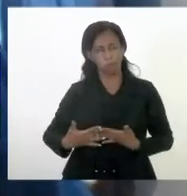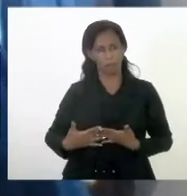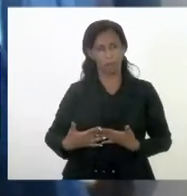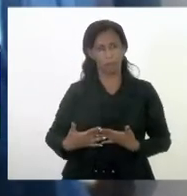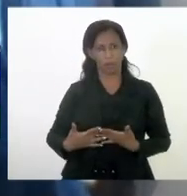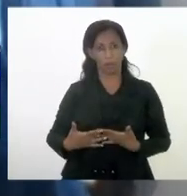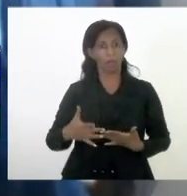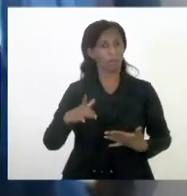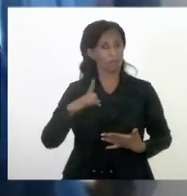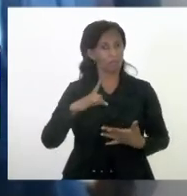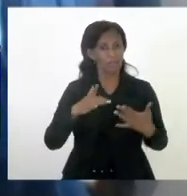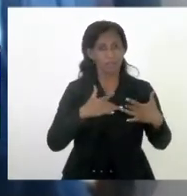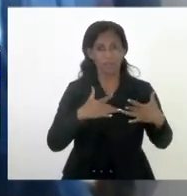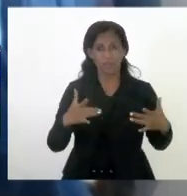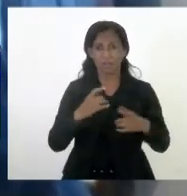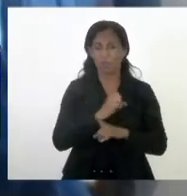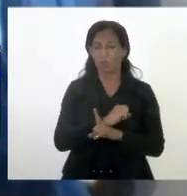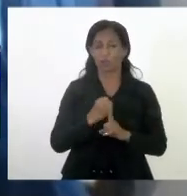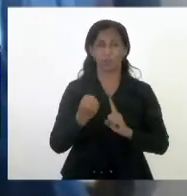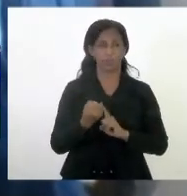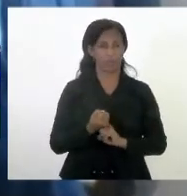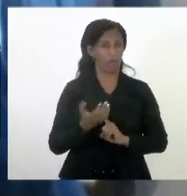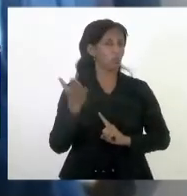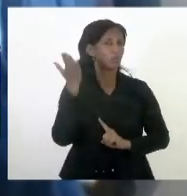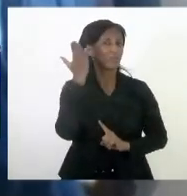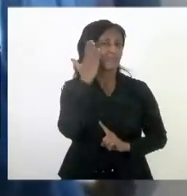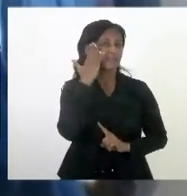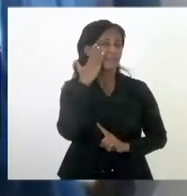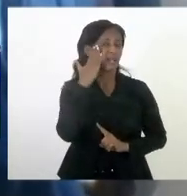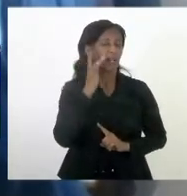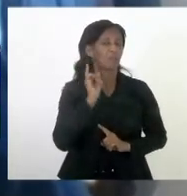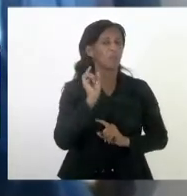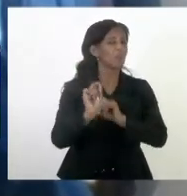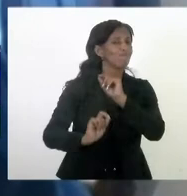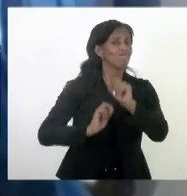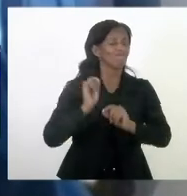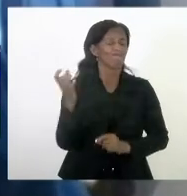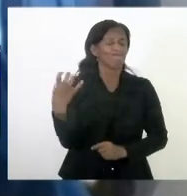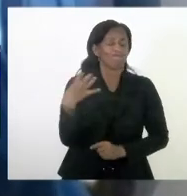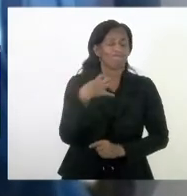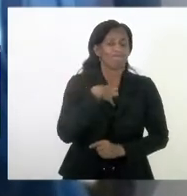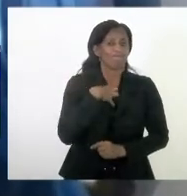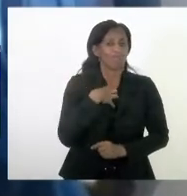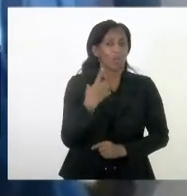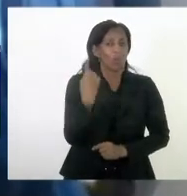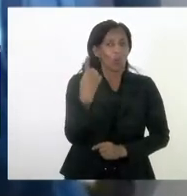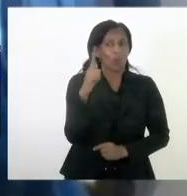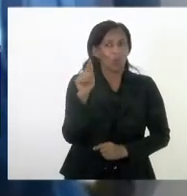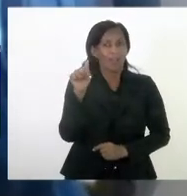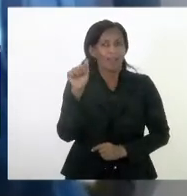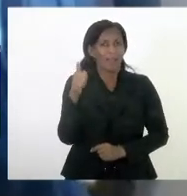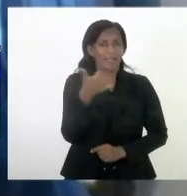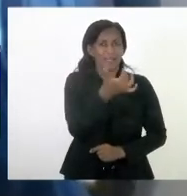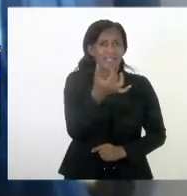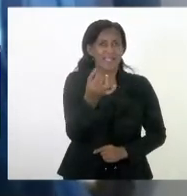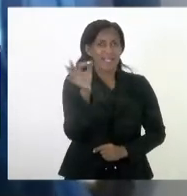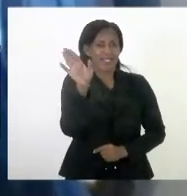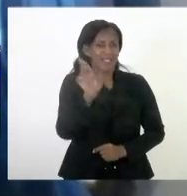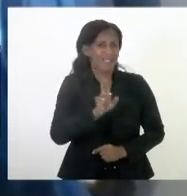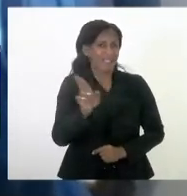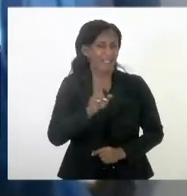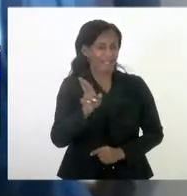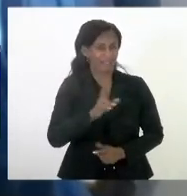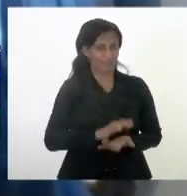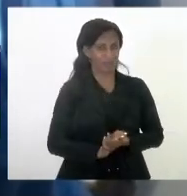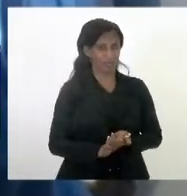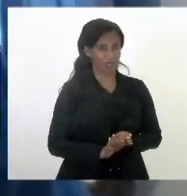têm sensibilidade social. Sabem o que, que isso significa. Um botijão a R$100, tirando a taxa